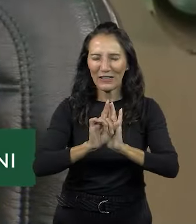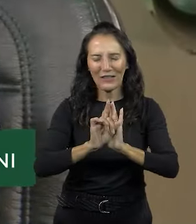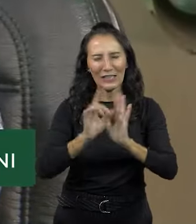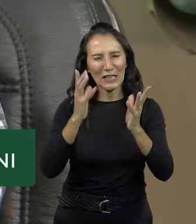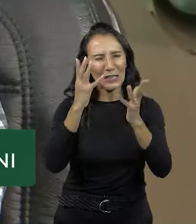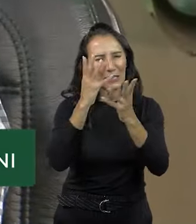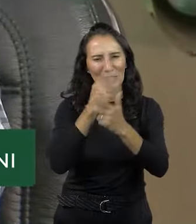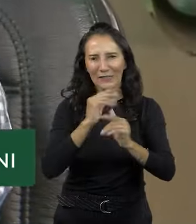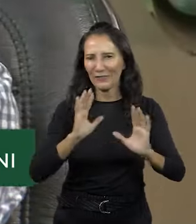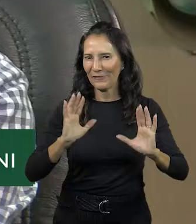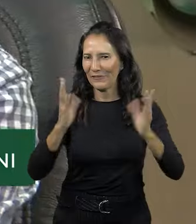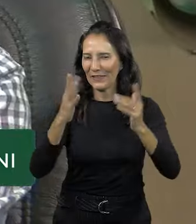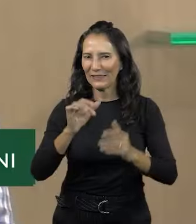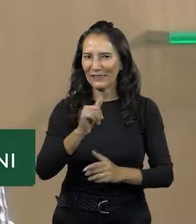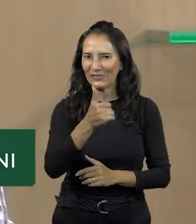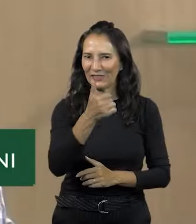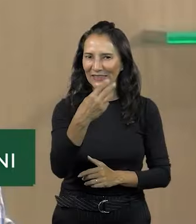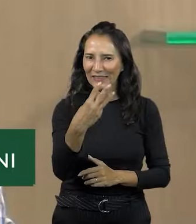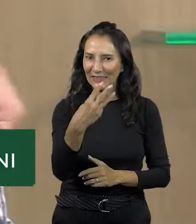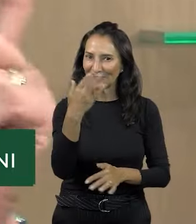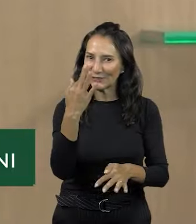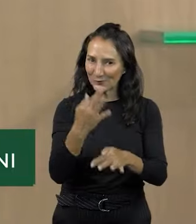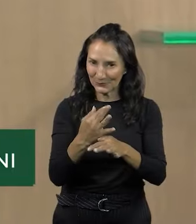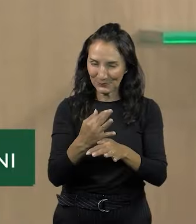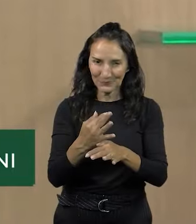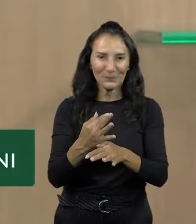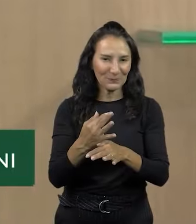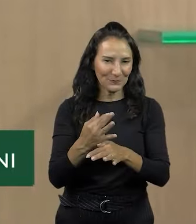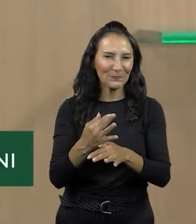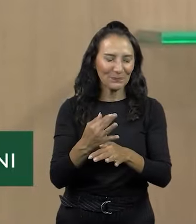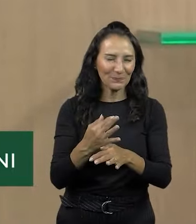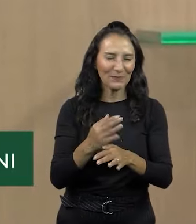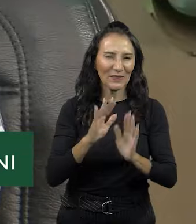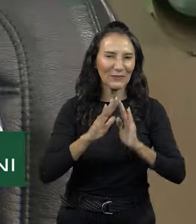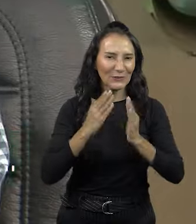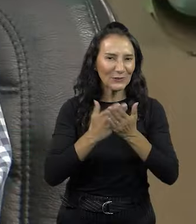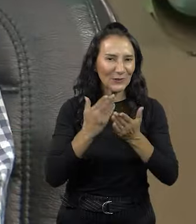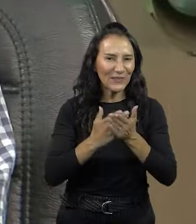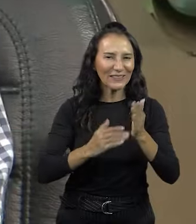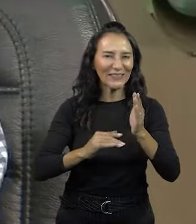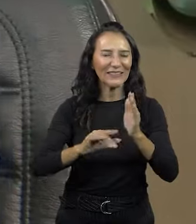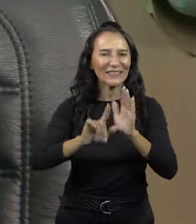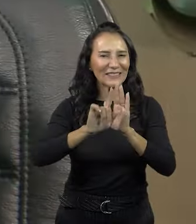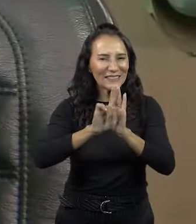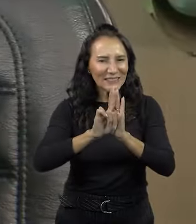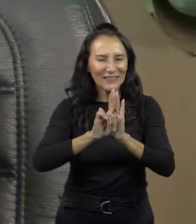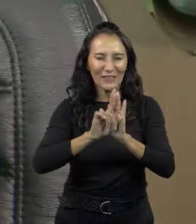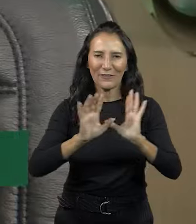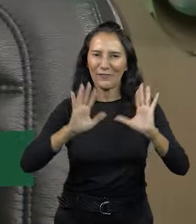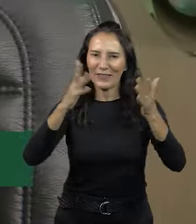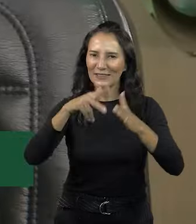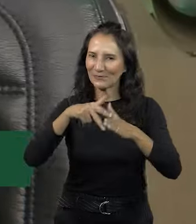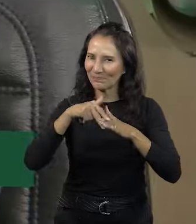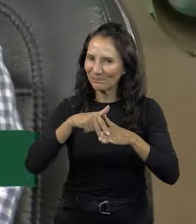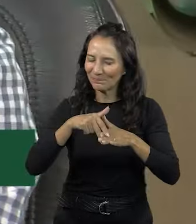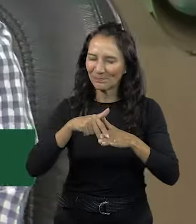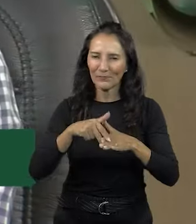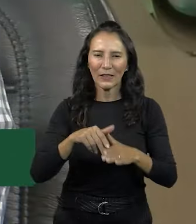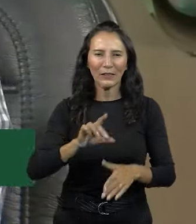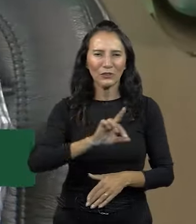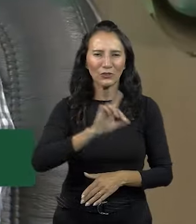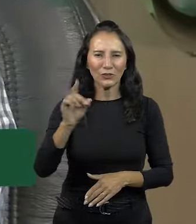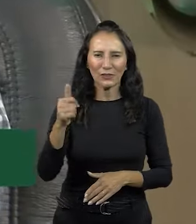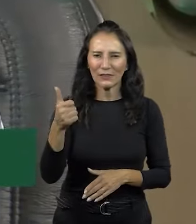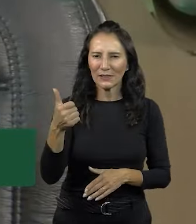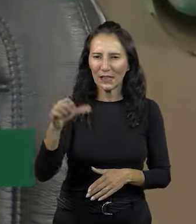linda 13 de julho tá certo é isso mesmo Colégio Batista dia de semana né e do dia 19 a